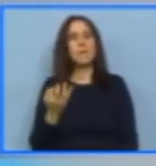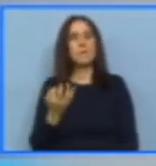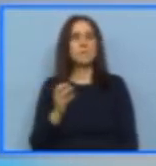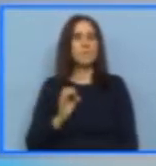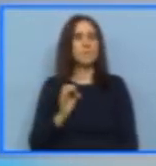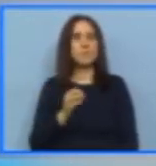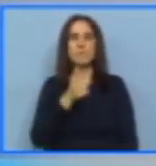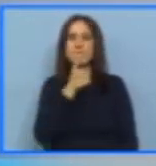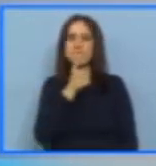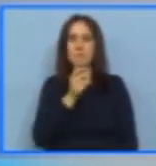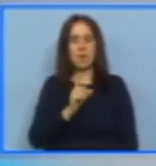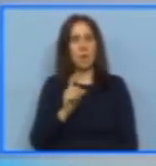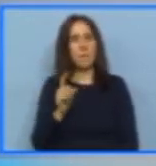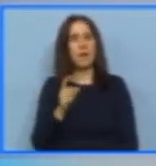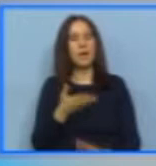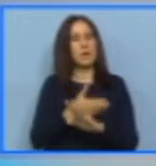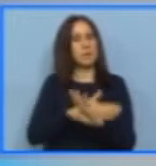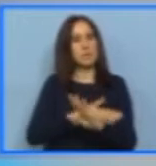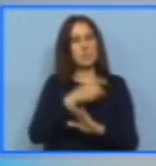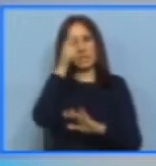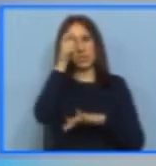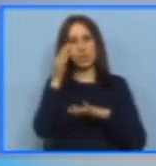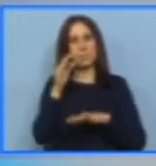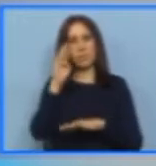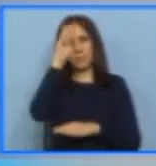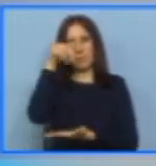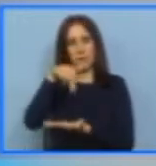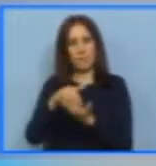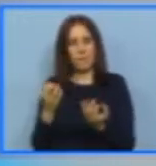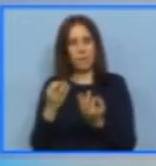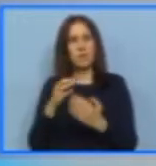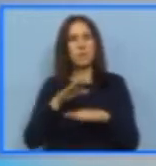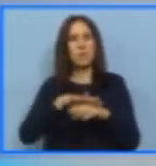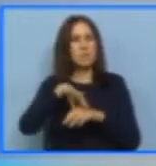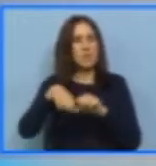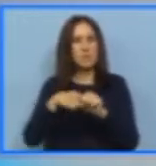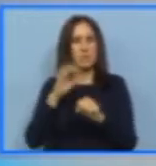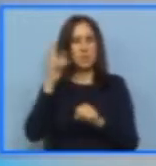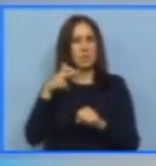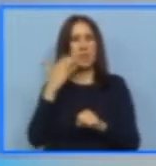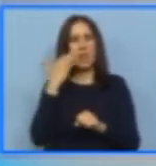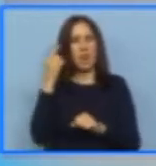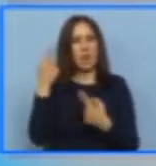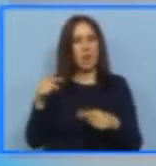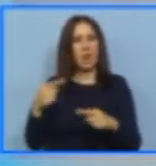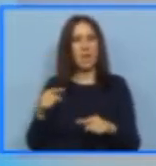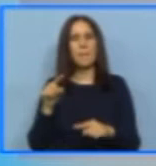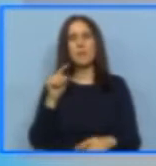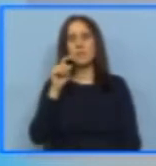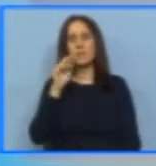forma arbitrária que o Papa quis ir ao Egito antes, pelos acontecimentos trágicos que estão a ocorrer, mas o